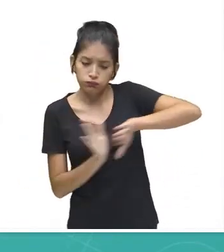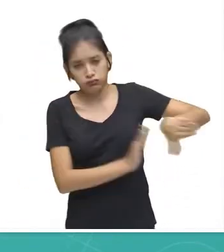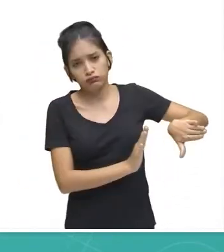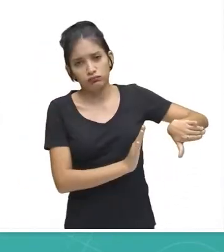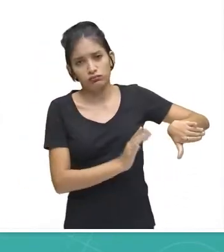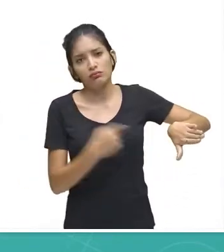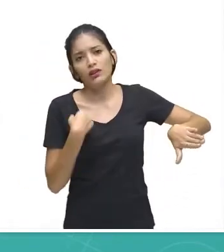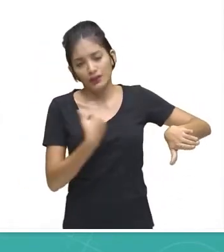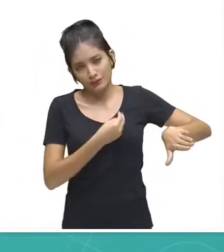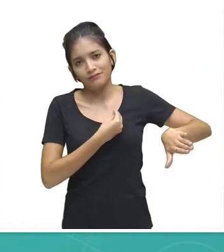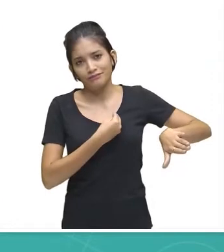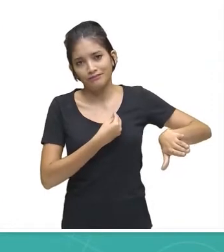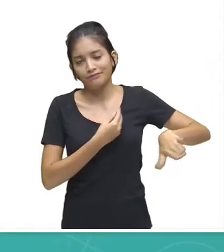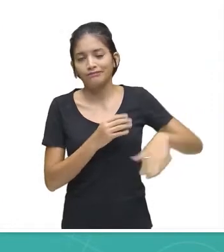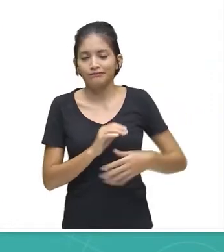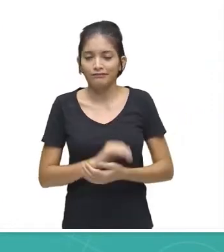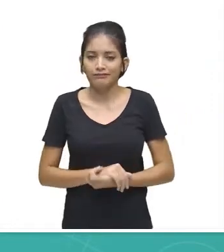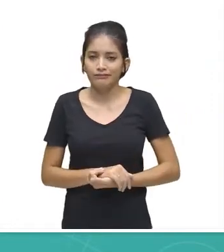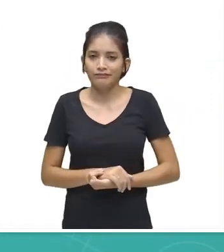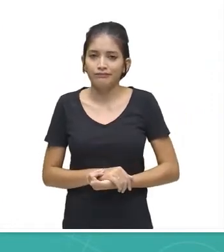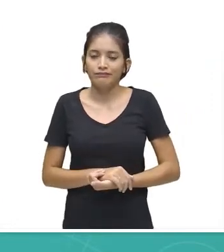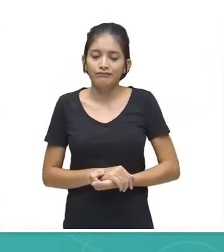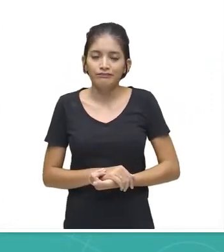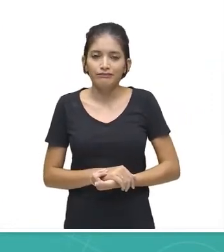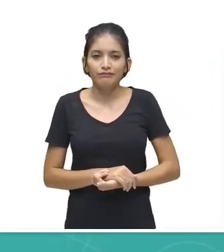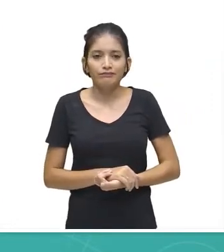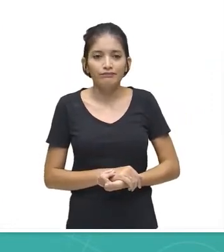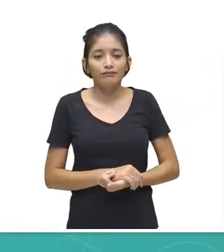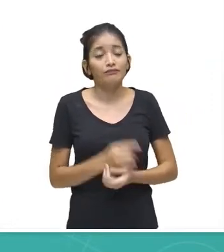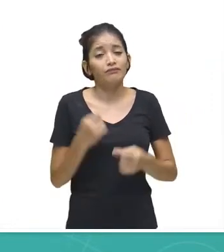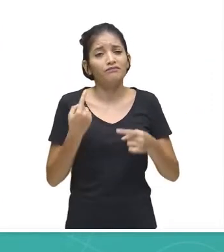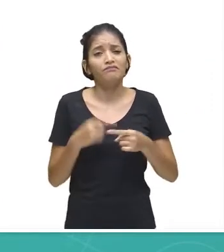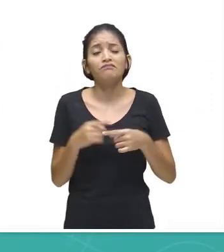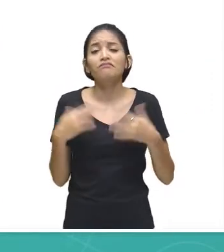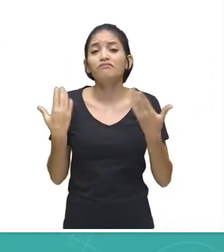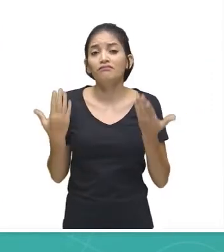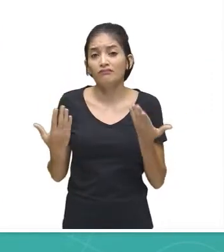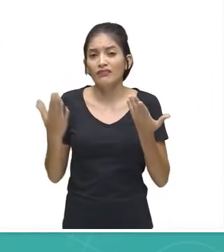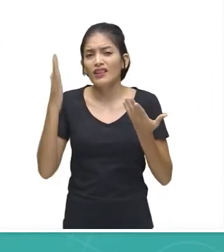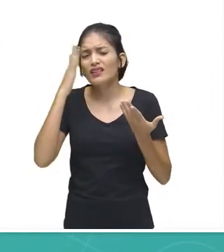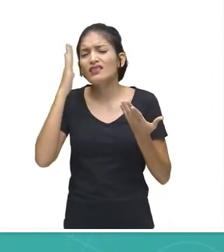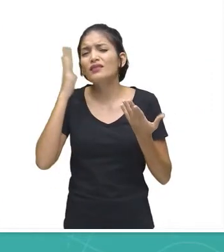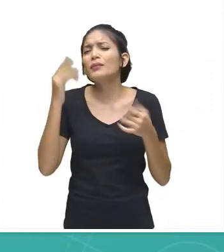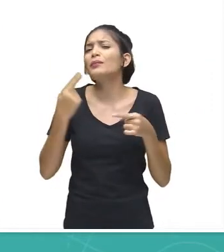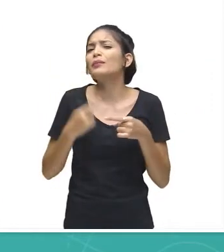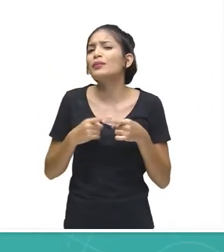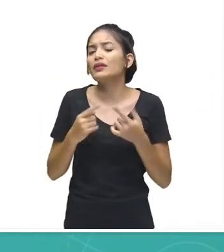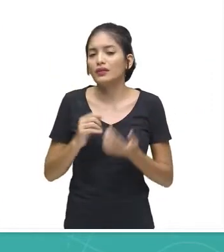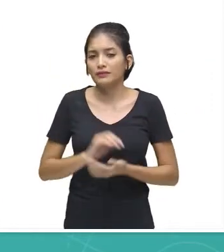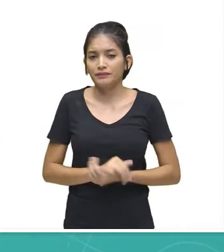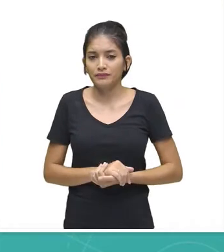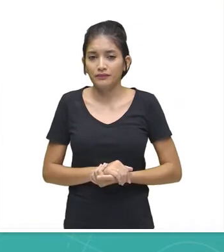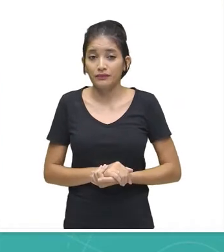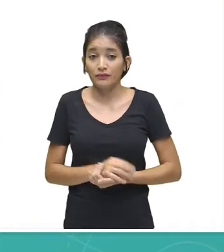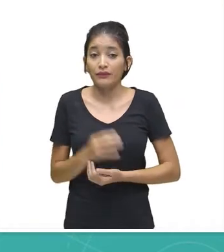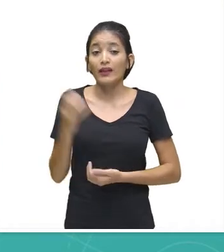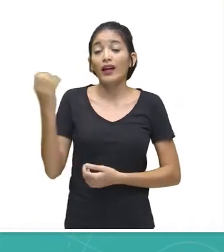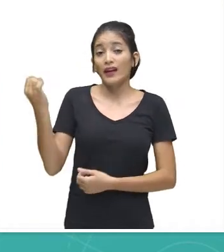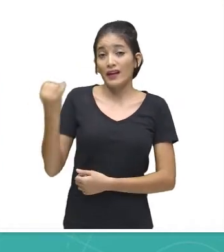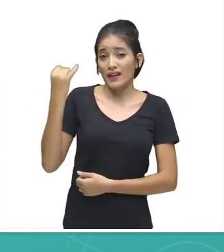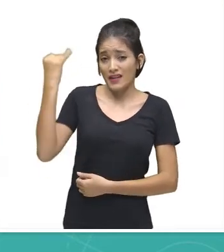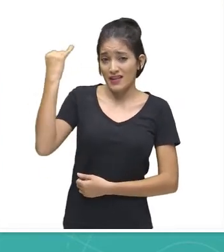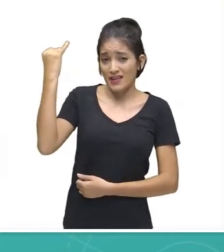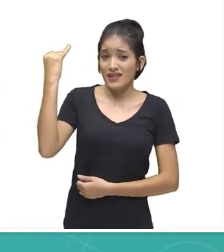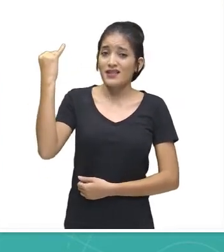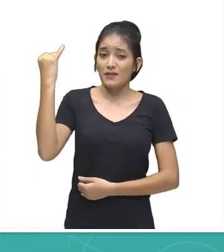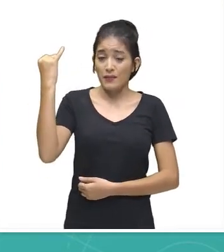minha vida. Por quê? Vamos para a próxima cartela para saber o porquê. É fundamental ter